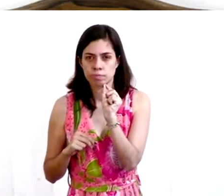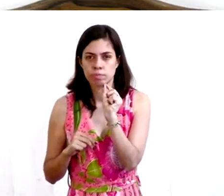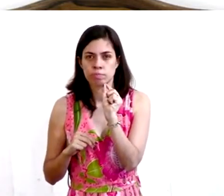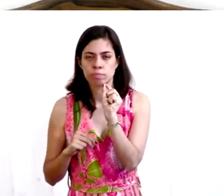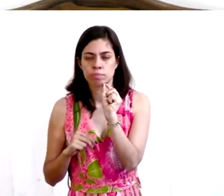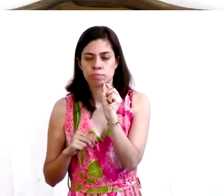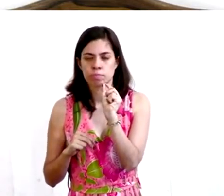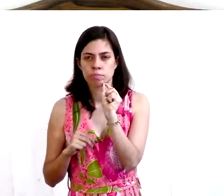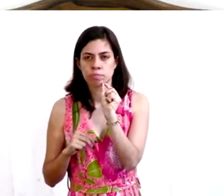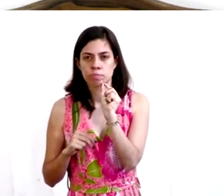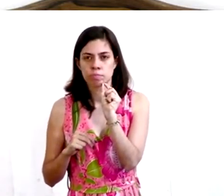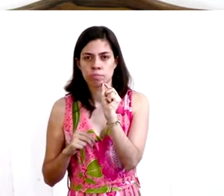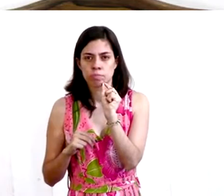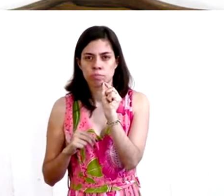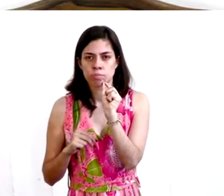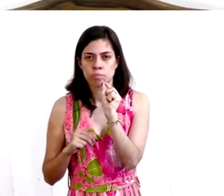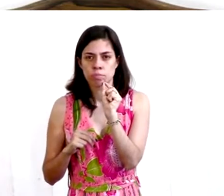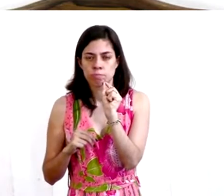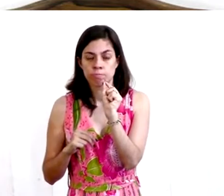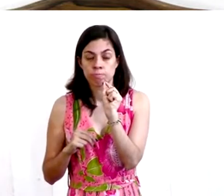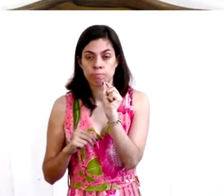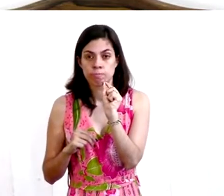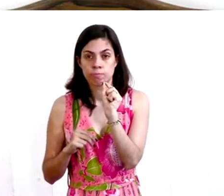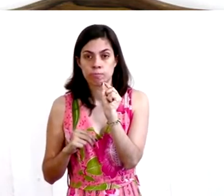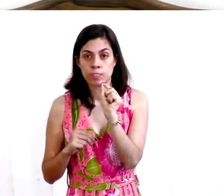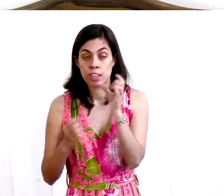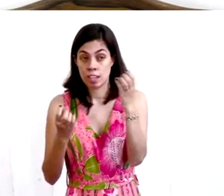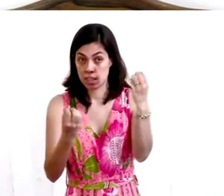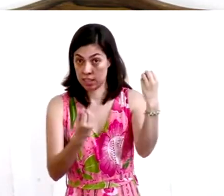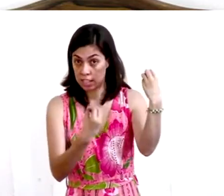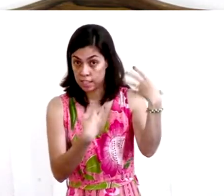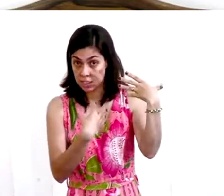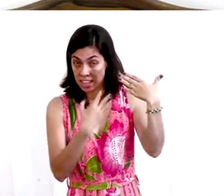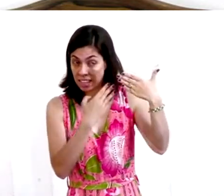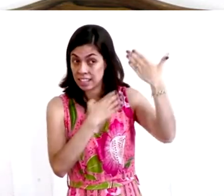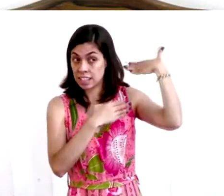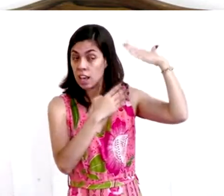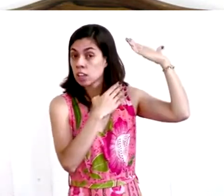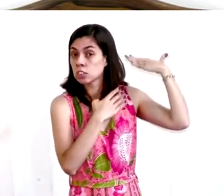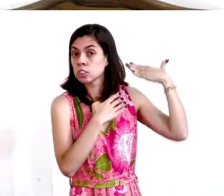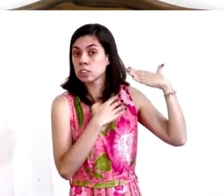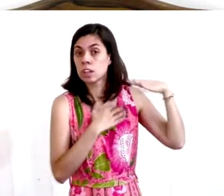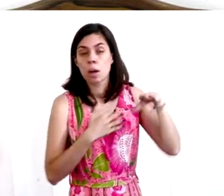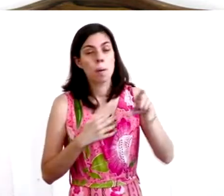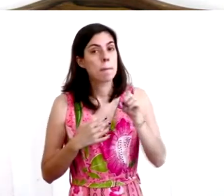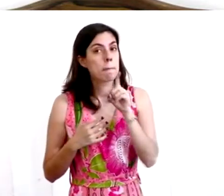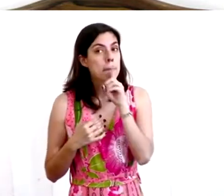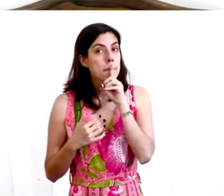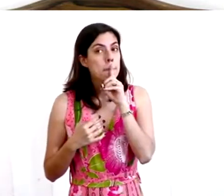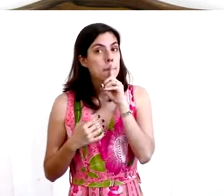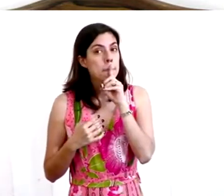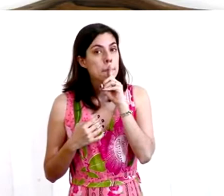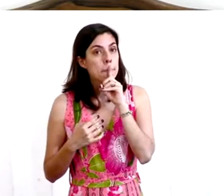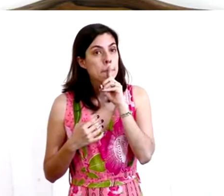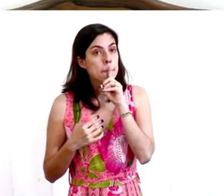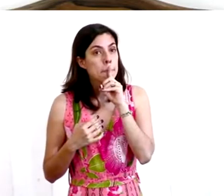falar que havia um silêncio e que a voz de Deus rompeu